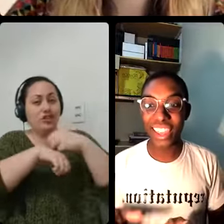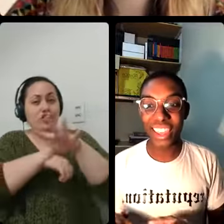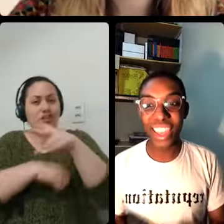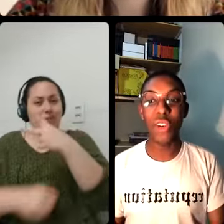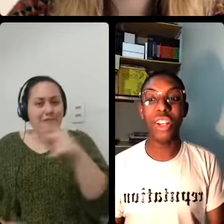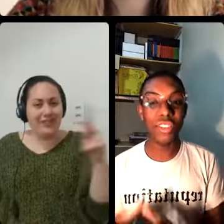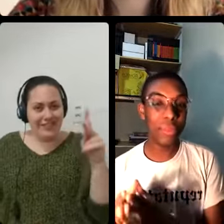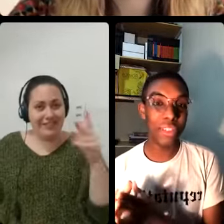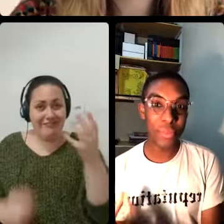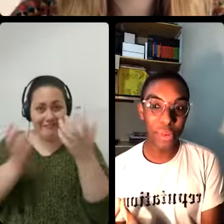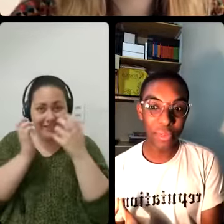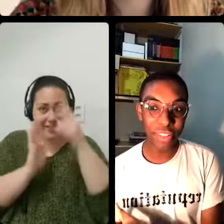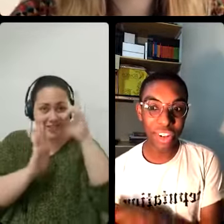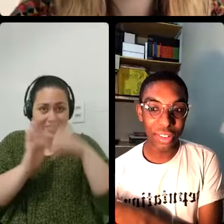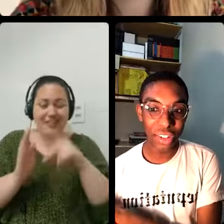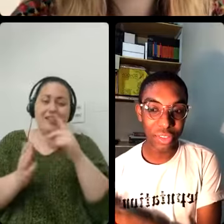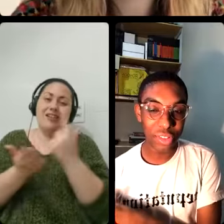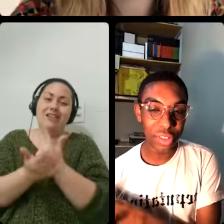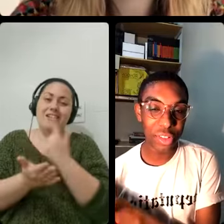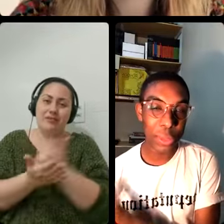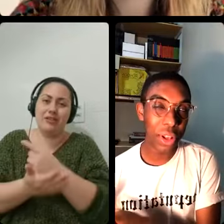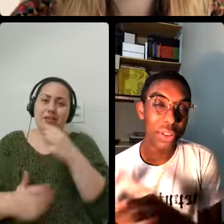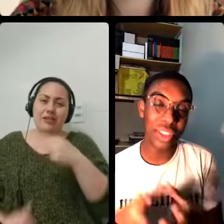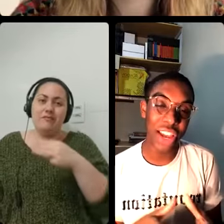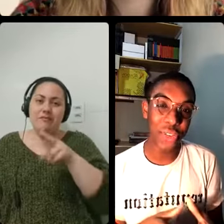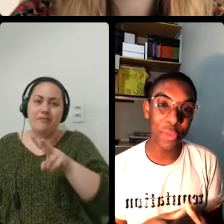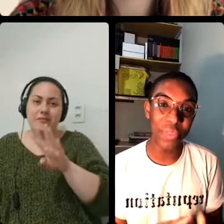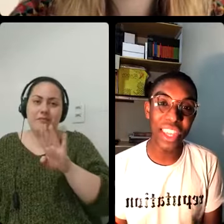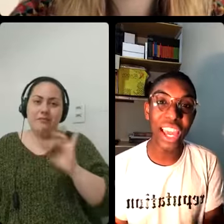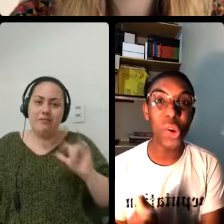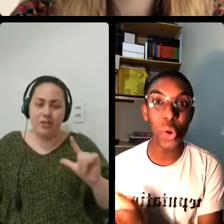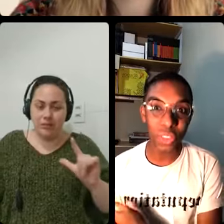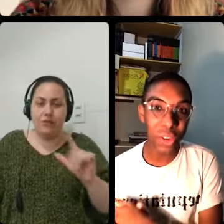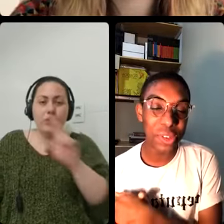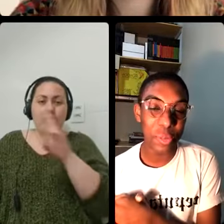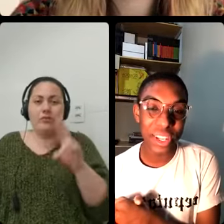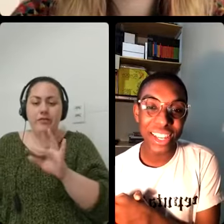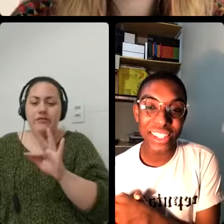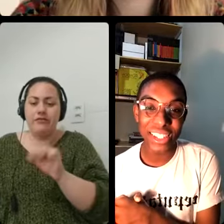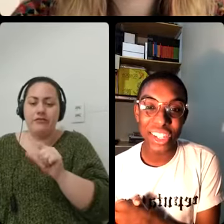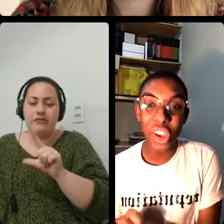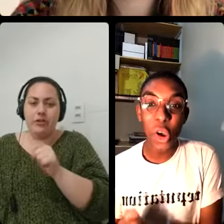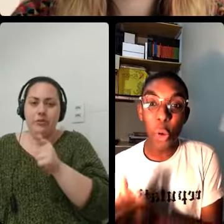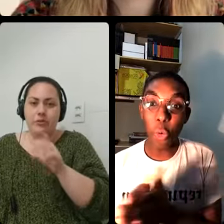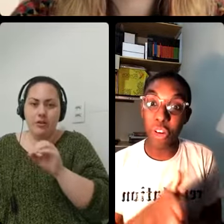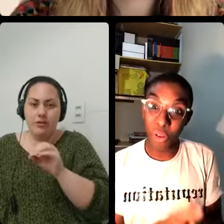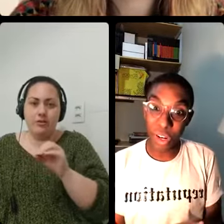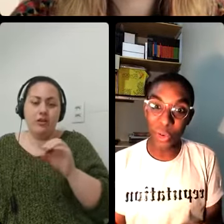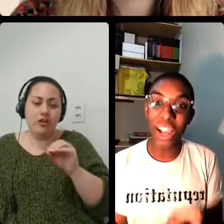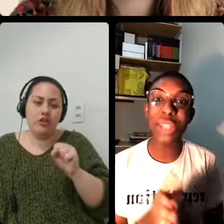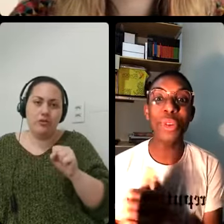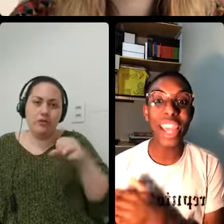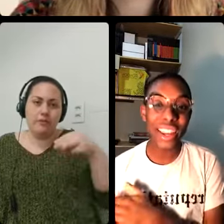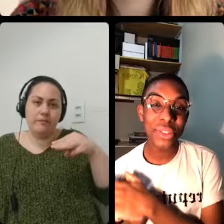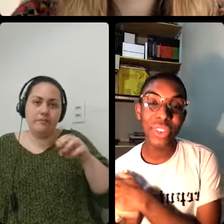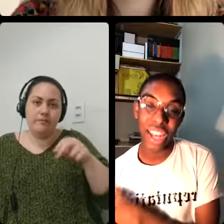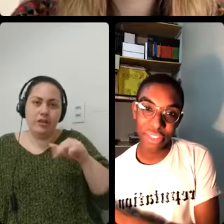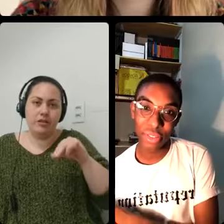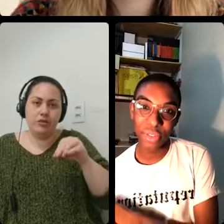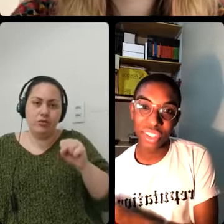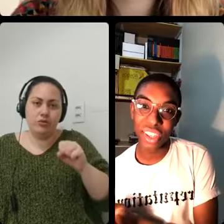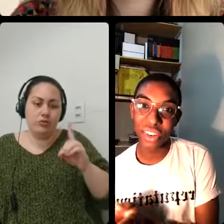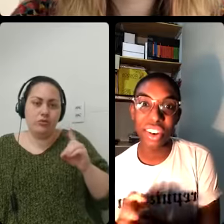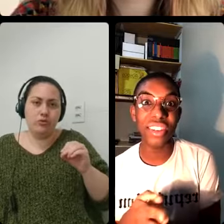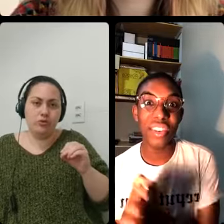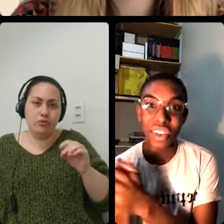quiser ler é o livro da MV Bill, o Falcão, Os Meninos do Tráfico. E aí ontem eu descobri que existe um Falcão, As Mulheres do